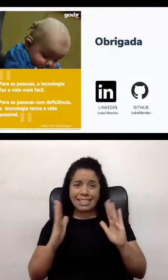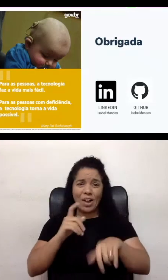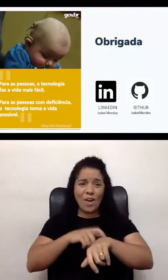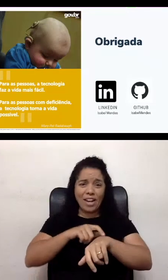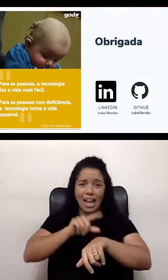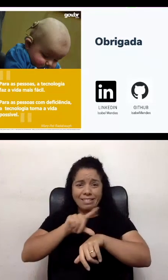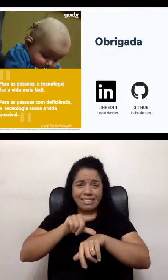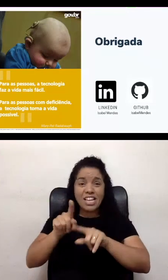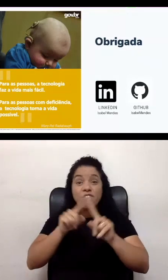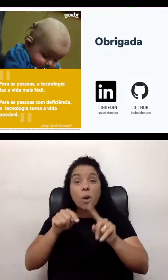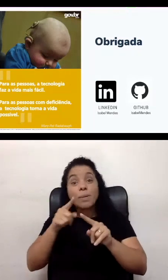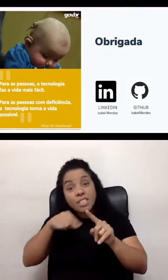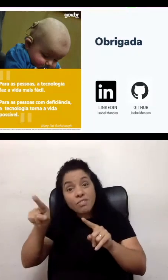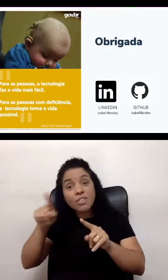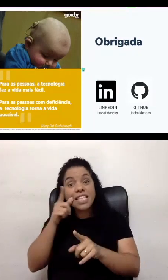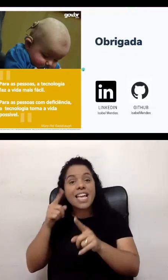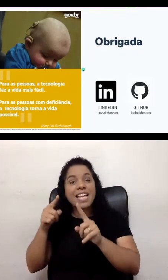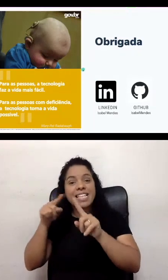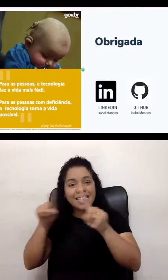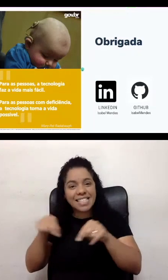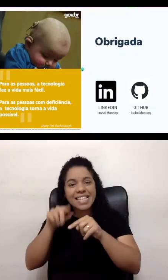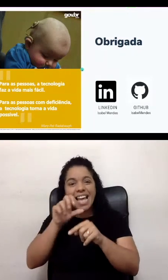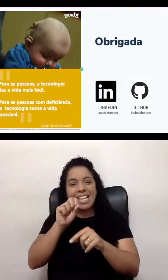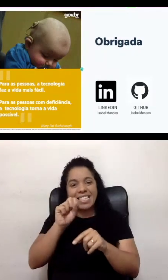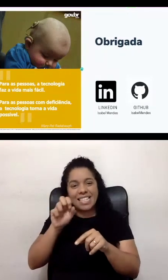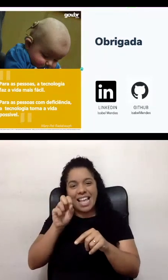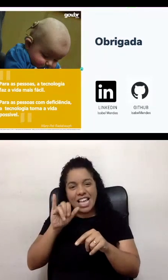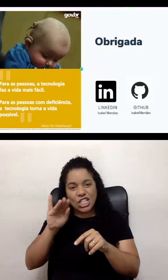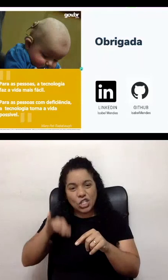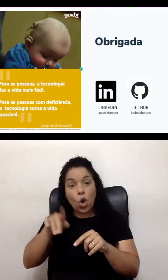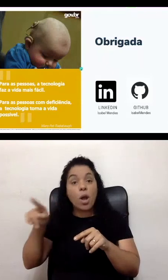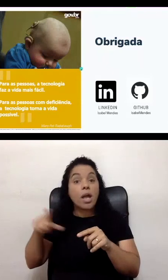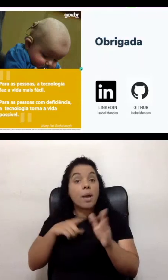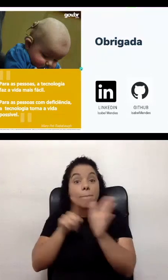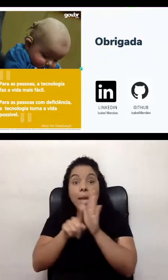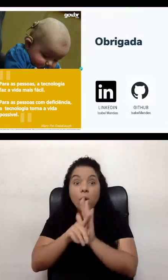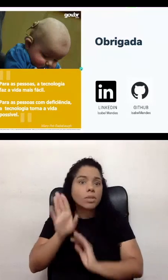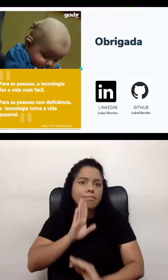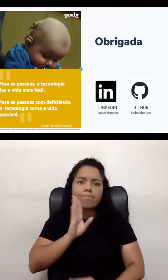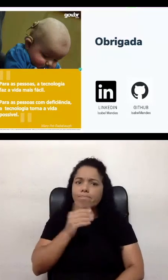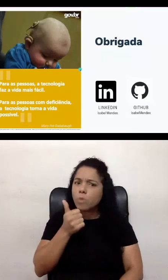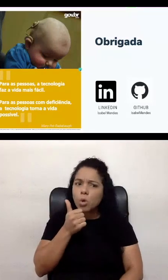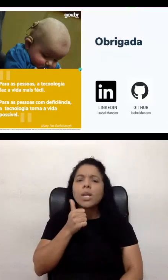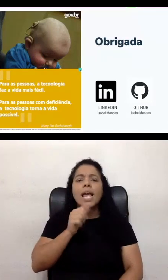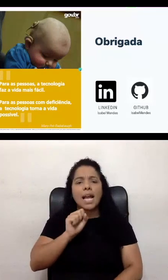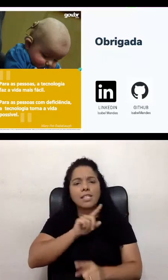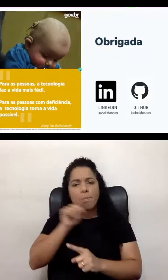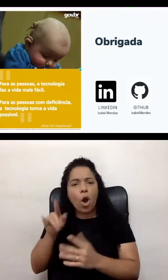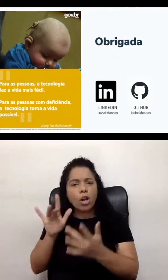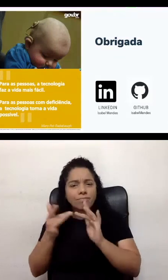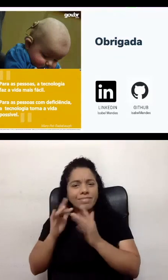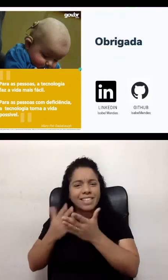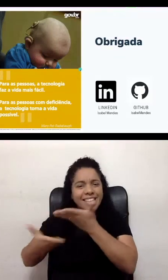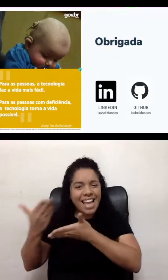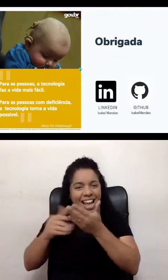eu vou pedir que você vá lá para a session e aí quem tiver feito as perguntas, tem as perguntas super legais, aí pode interagir com você lá e